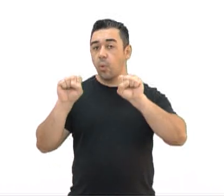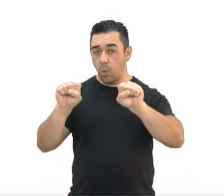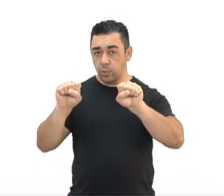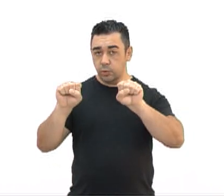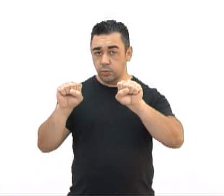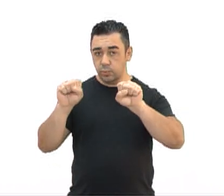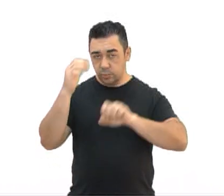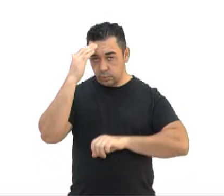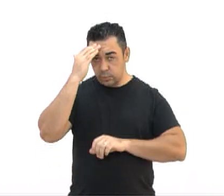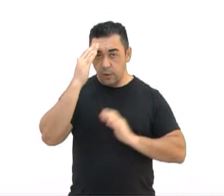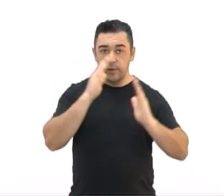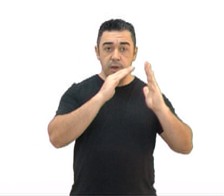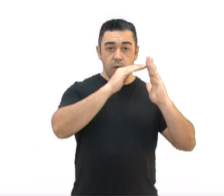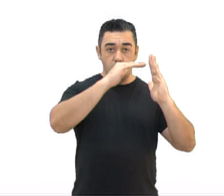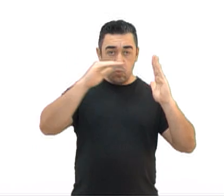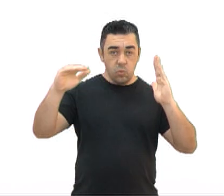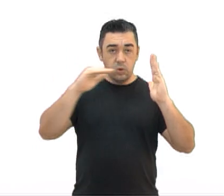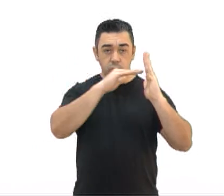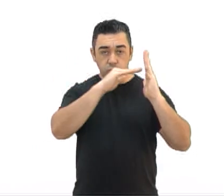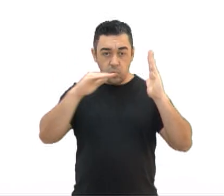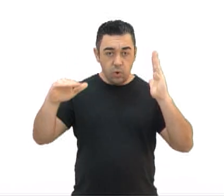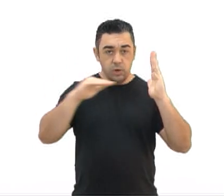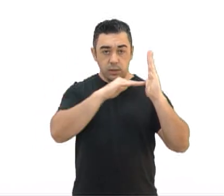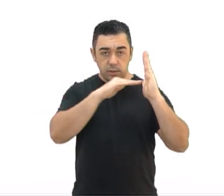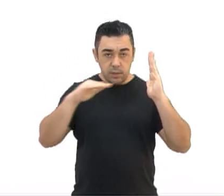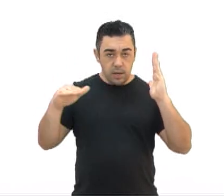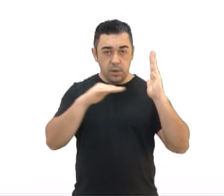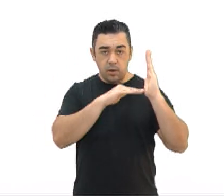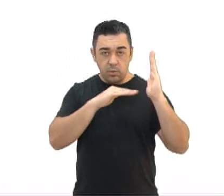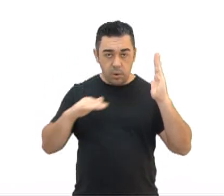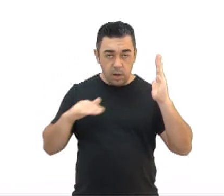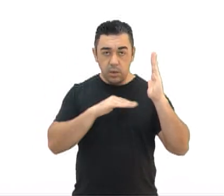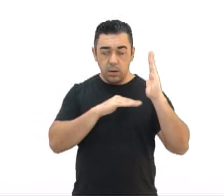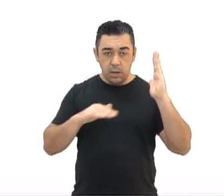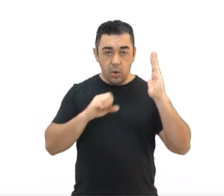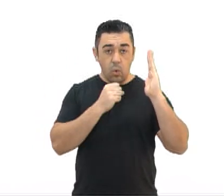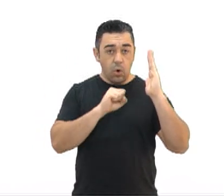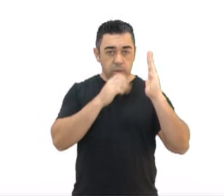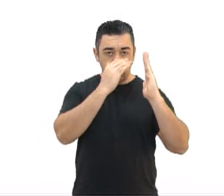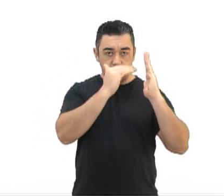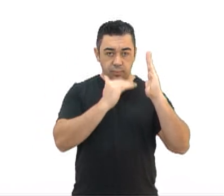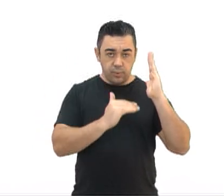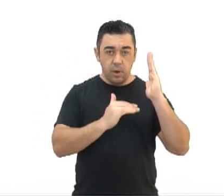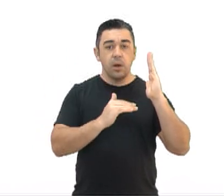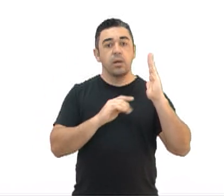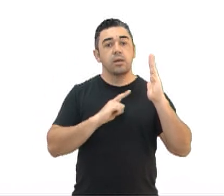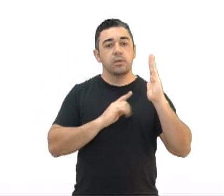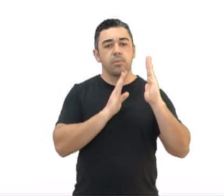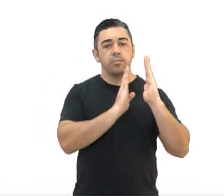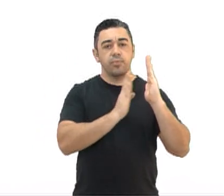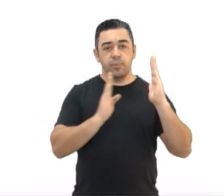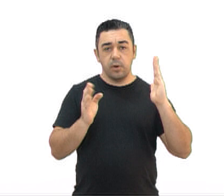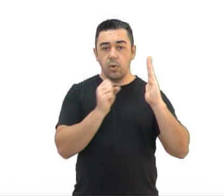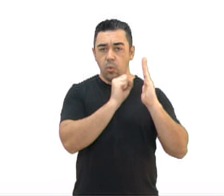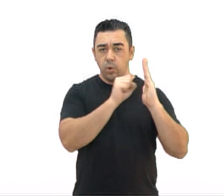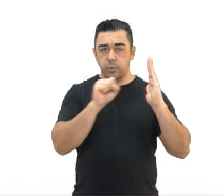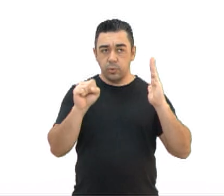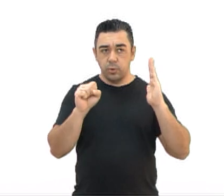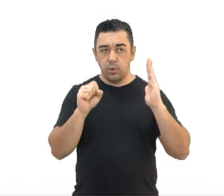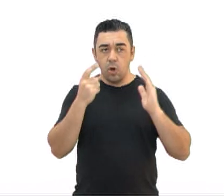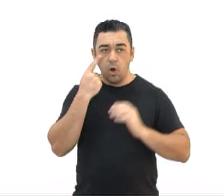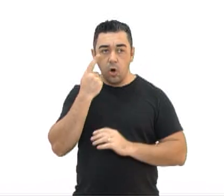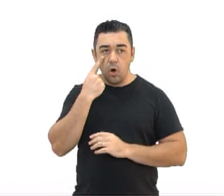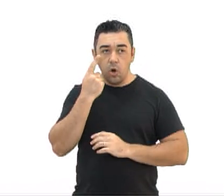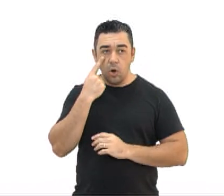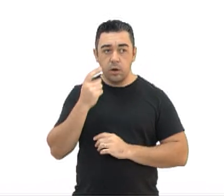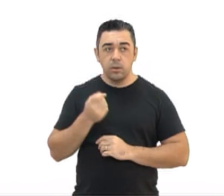por 8. Será que eu vou ter que substituir? Olhem lá o enunciado, pensem comigo. Será que eu vou ter que substituir todos? Olhem